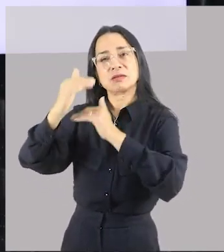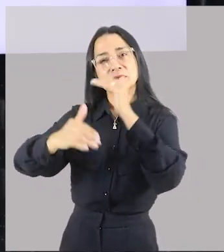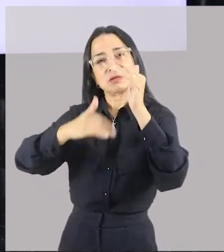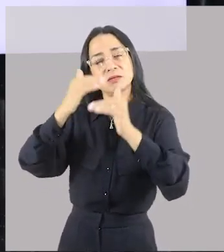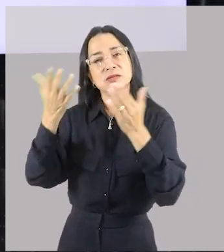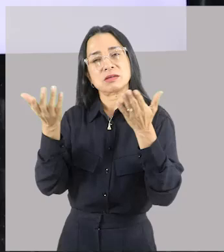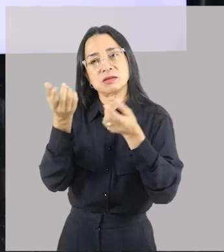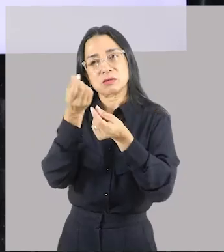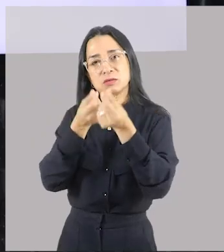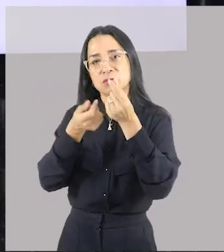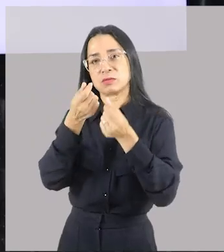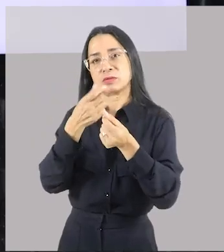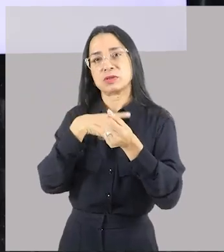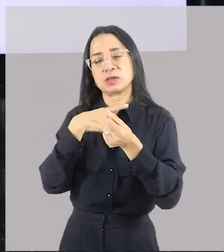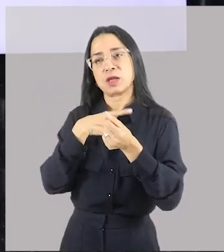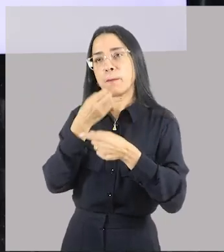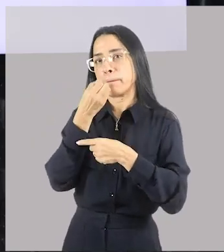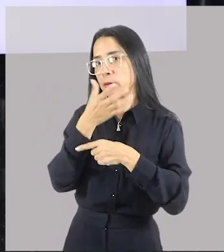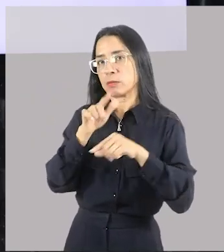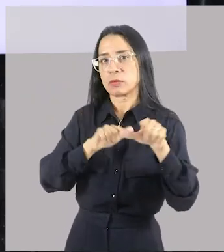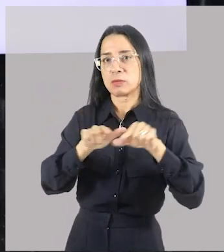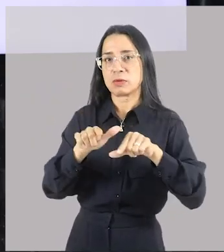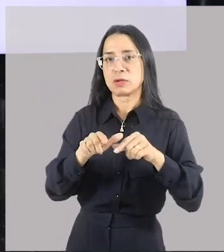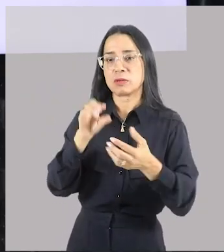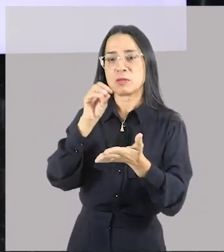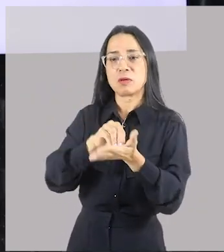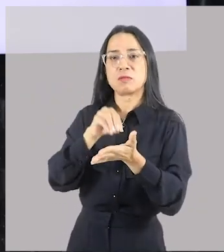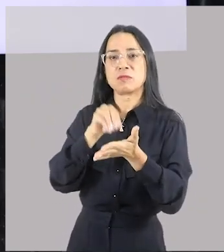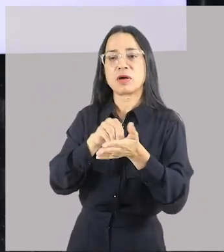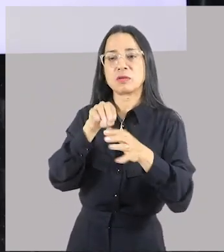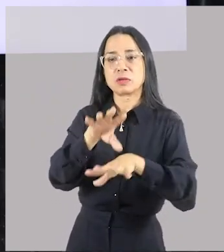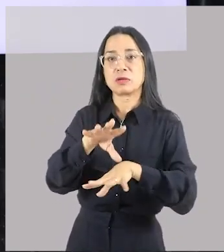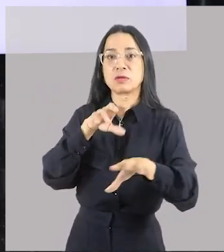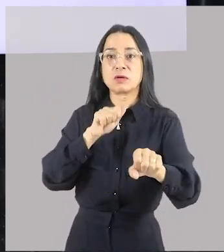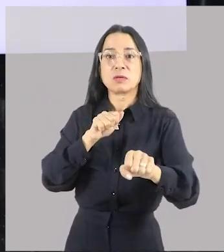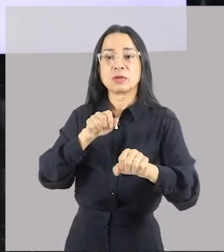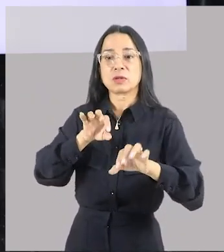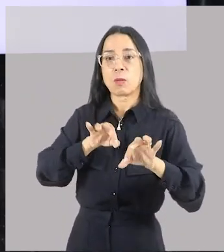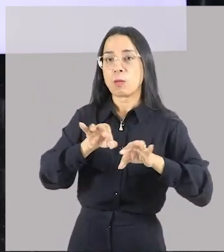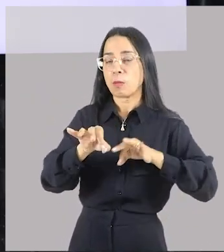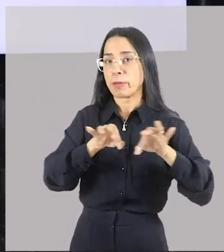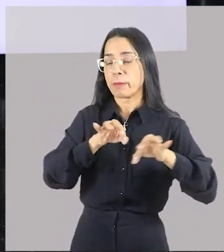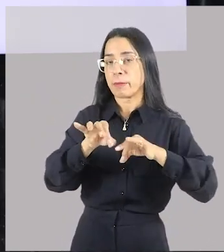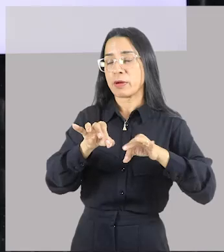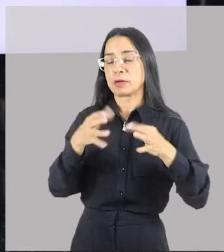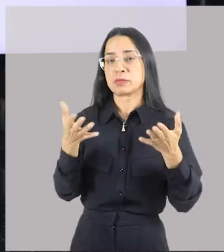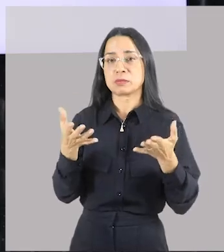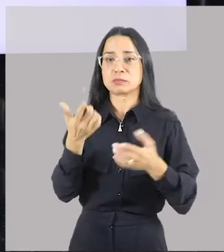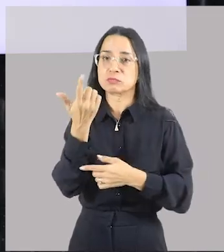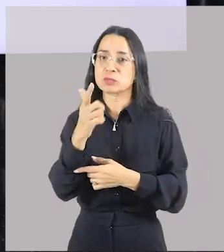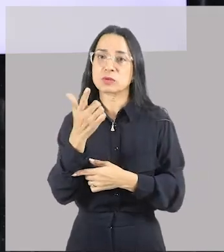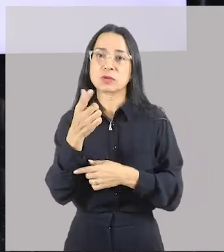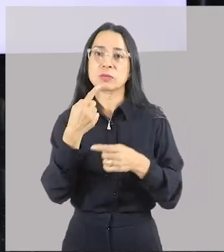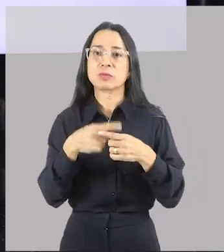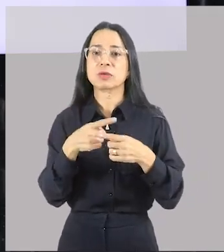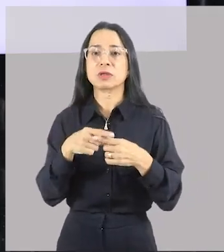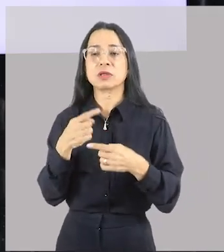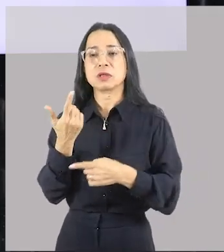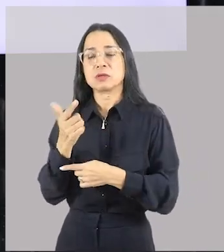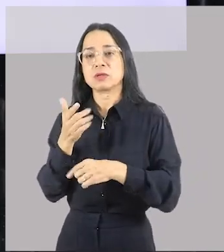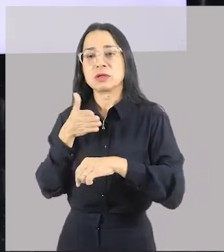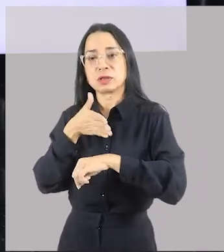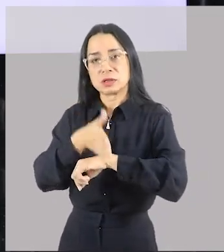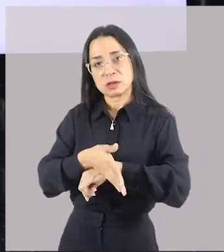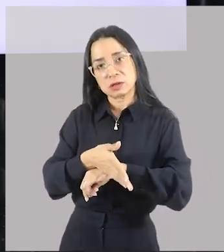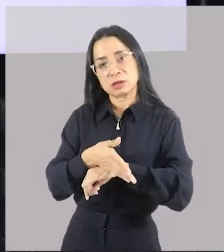bacana, porque vai faltar formação, vai faltar o preparo, né, que ela não teve, porque ela não teve acesso a